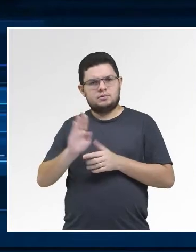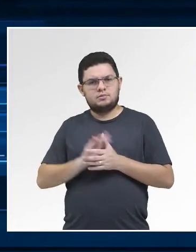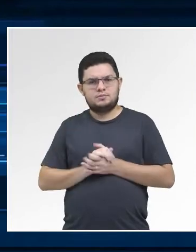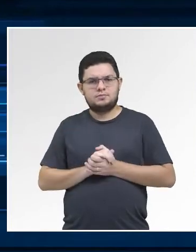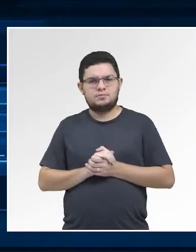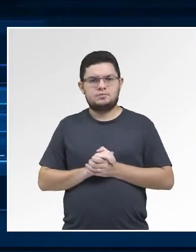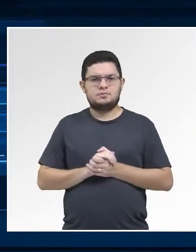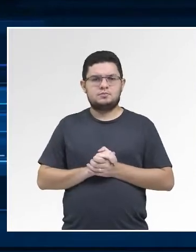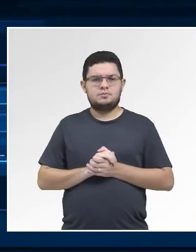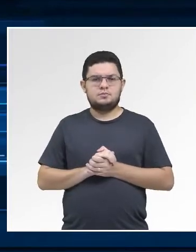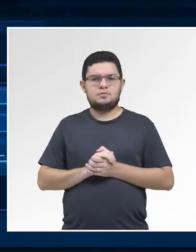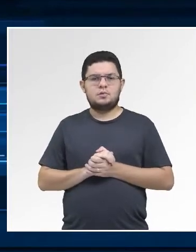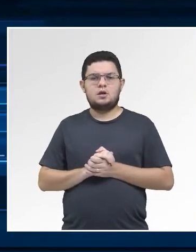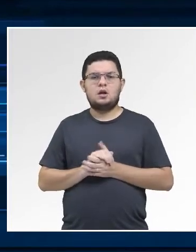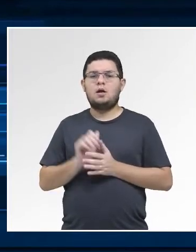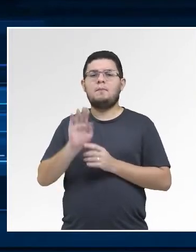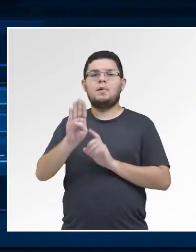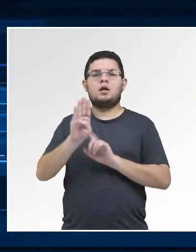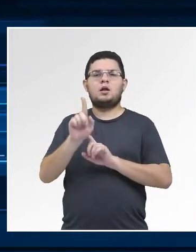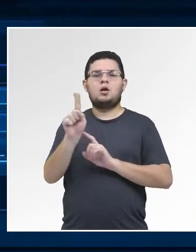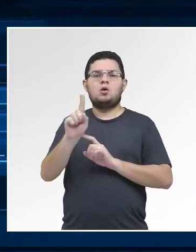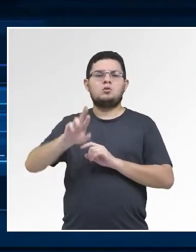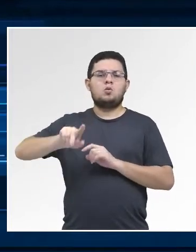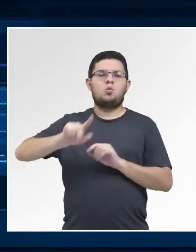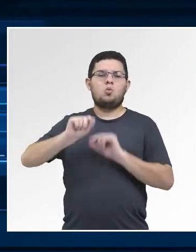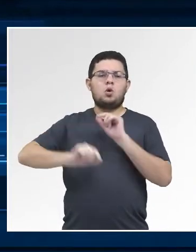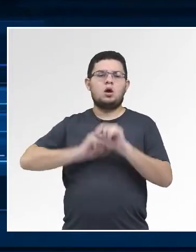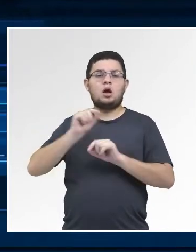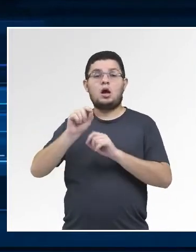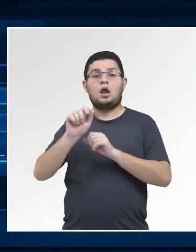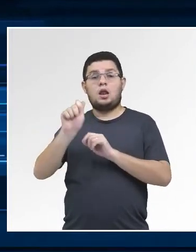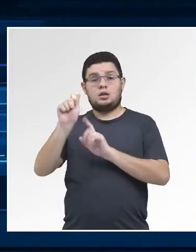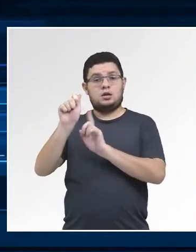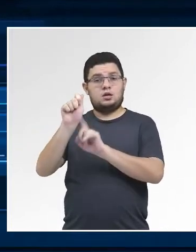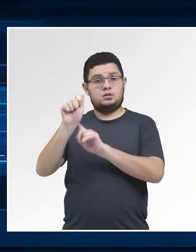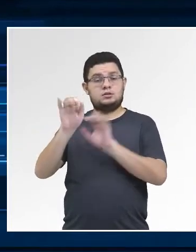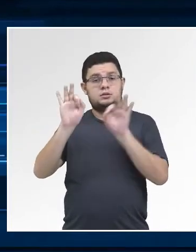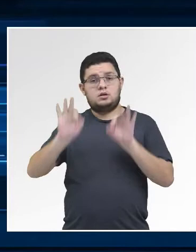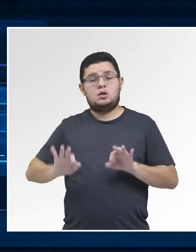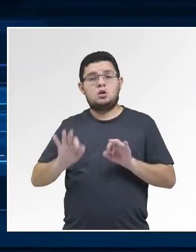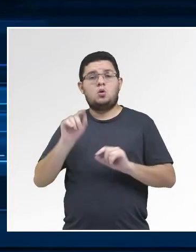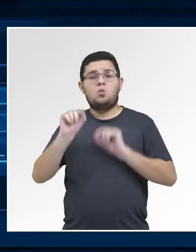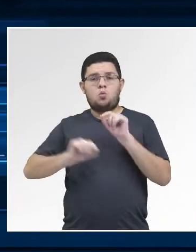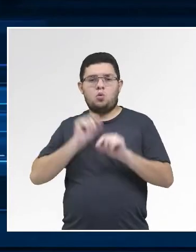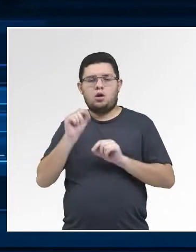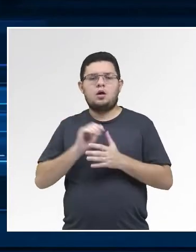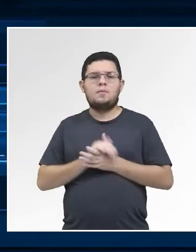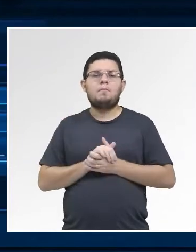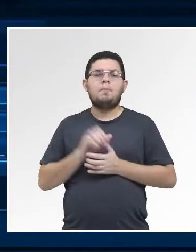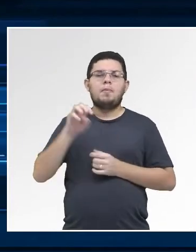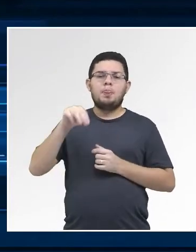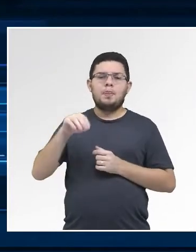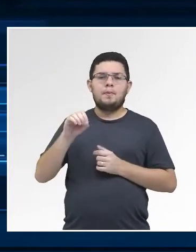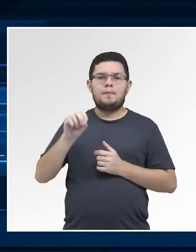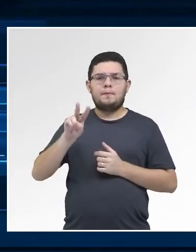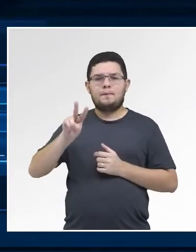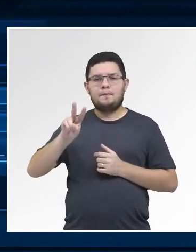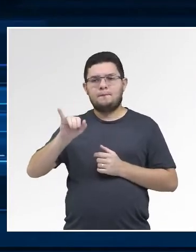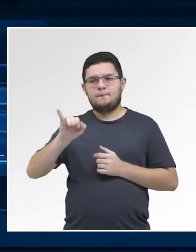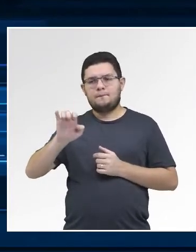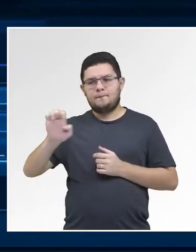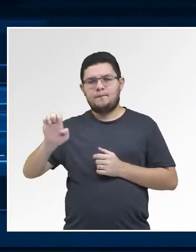é a letter B, não, é a letter A, tá? Eles estão no movie theater. Movie theater, que